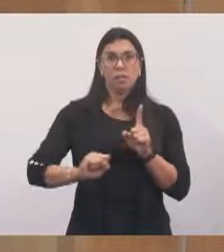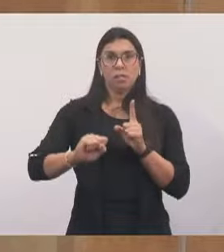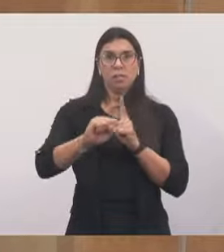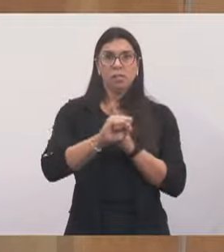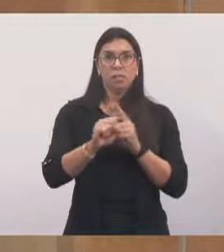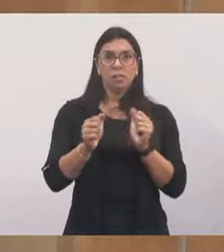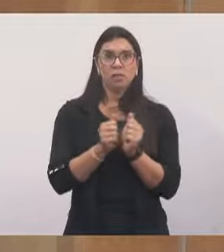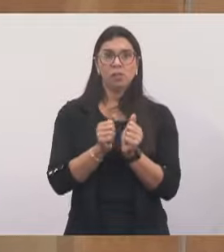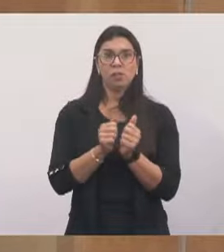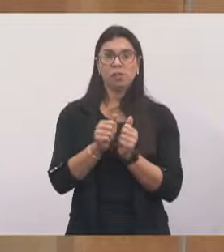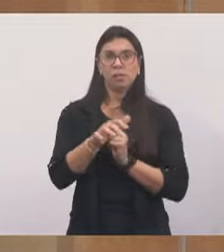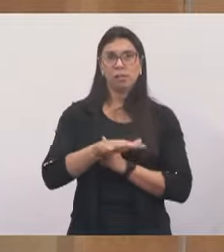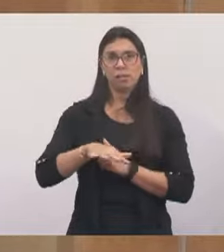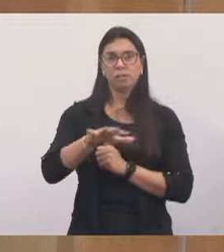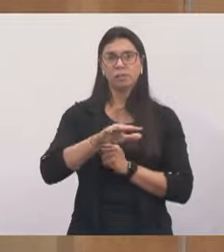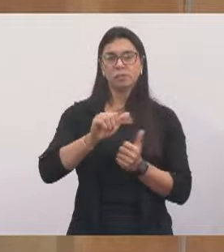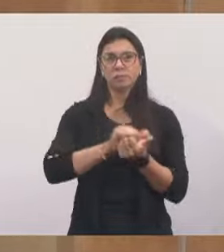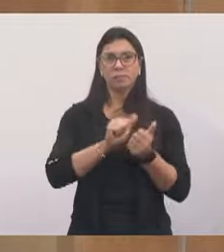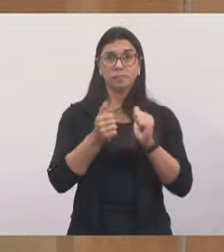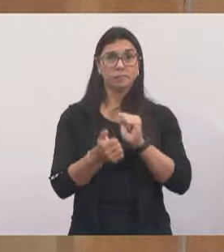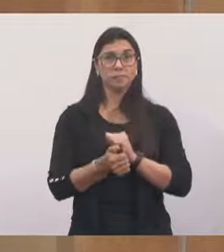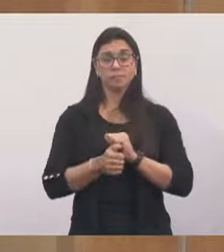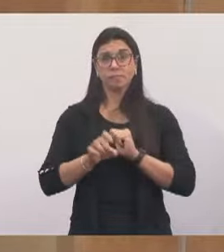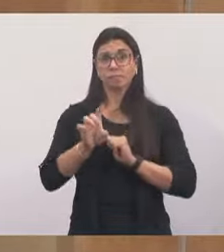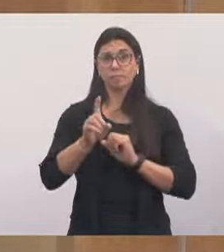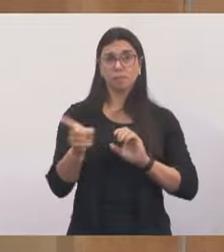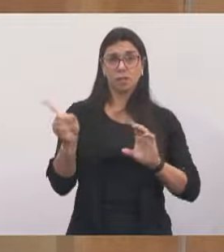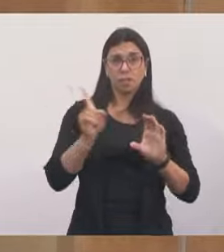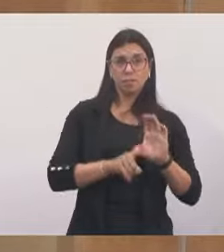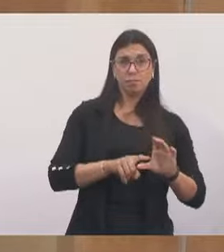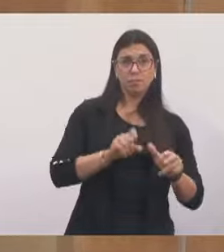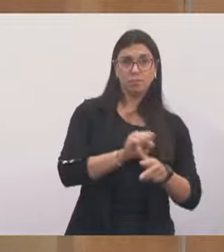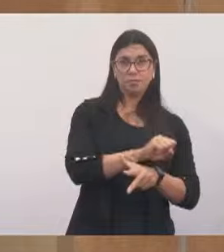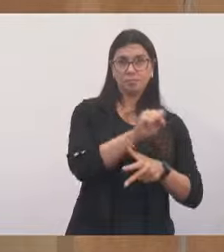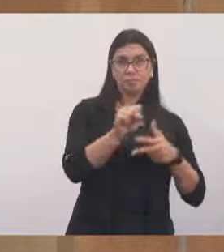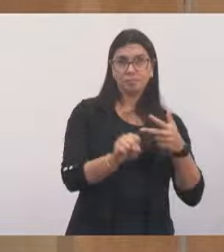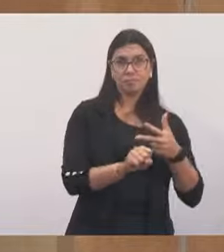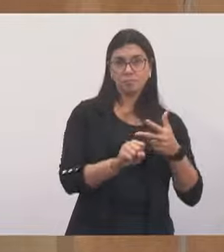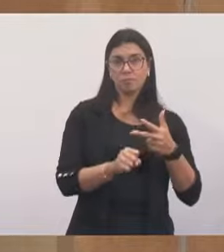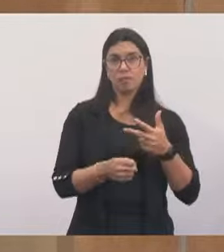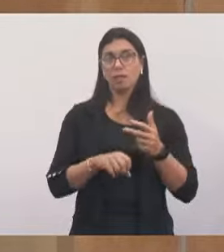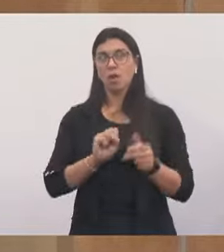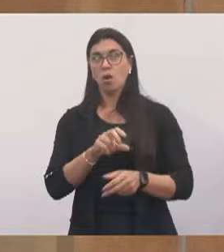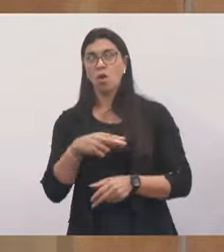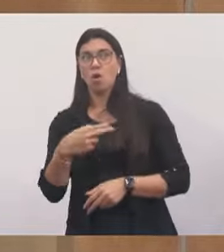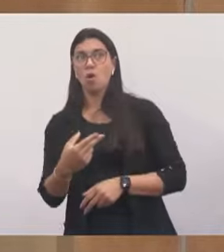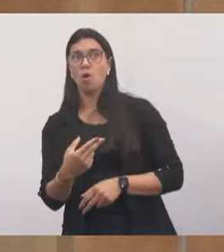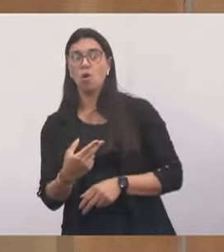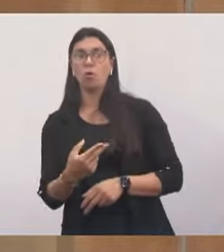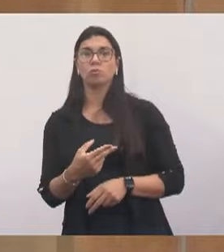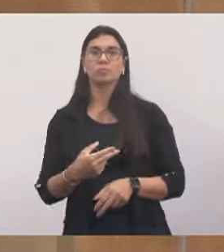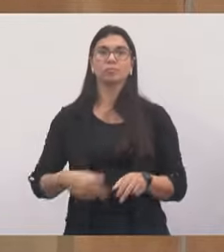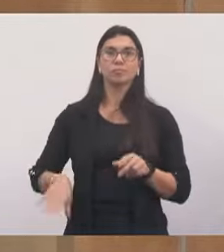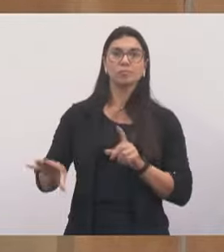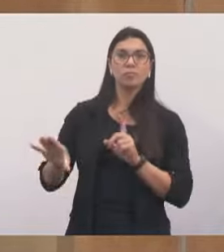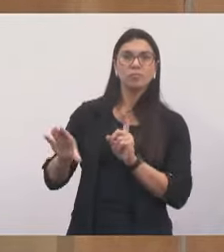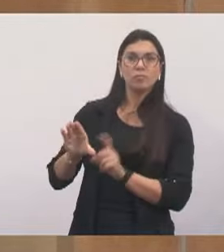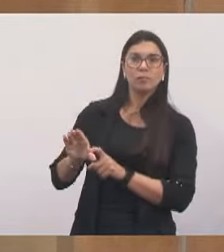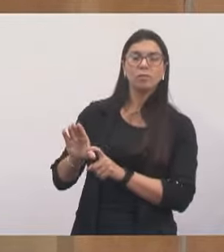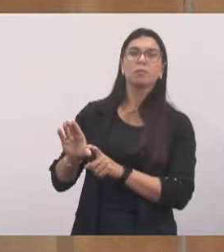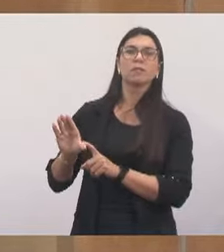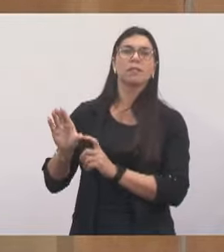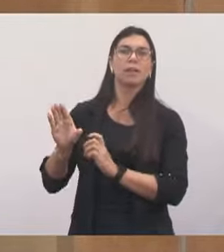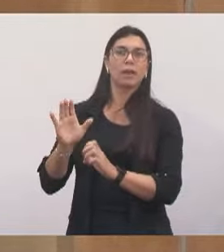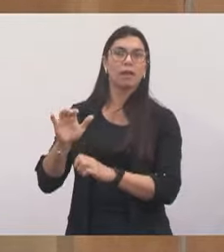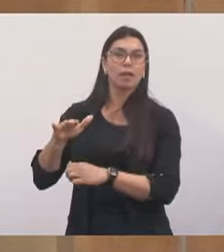da nossa cidade. Não é só depender do poder público, não é só depender de empresa. Quando você tem uma associação, ela também tem uma